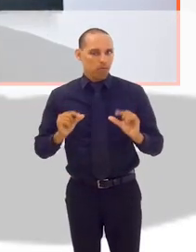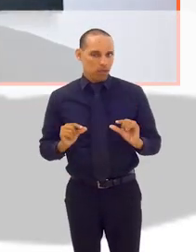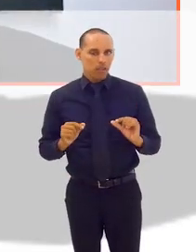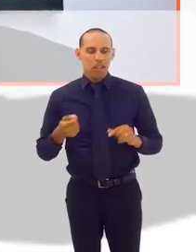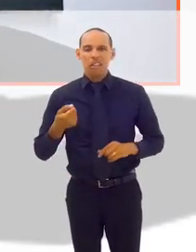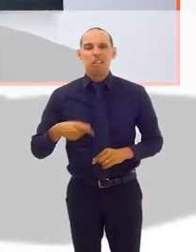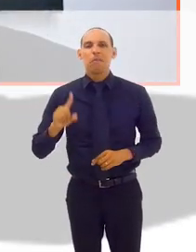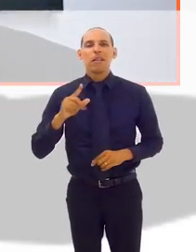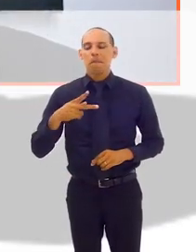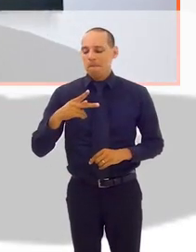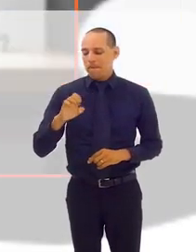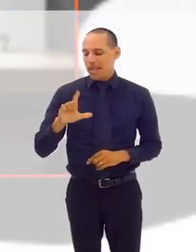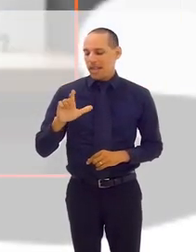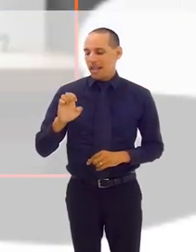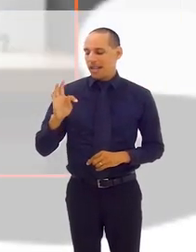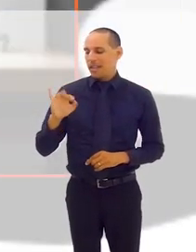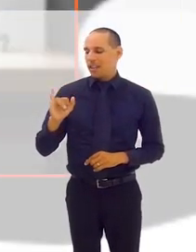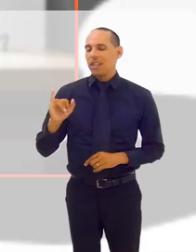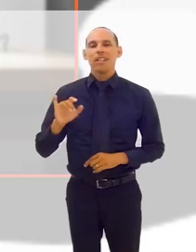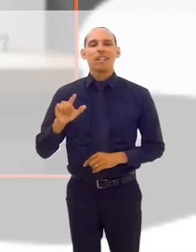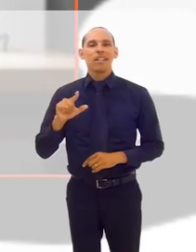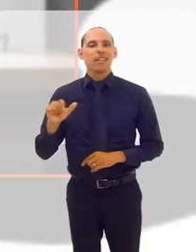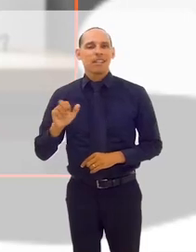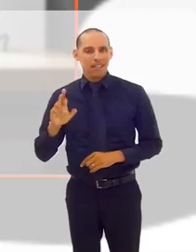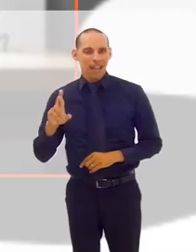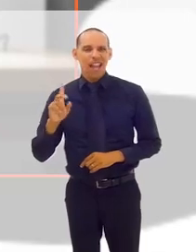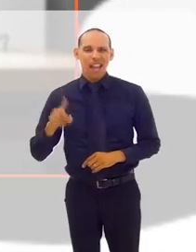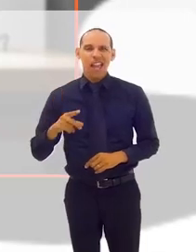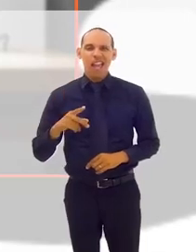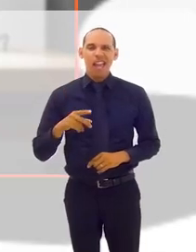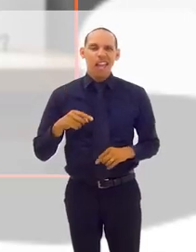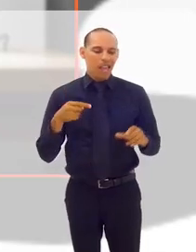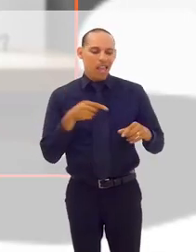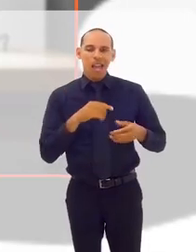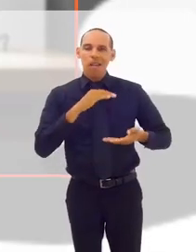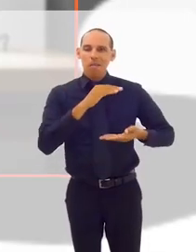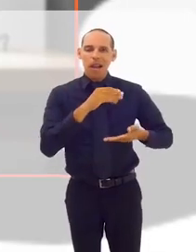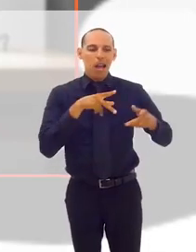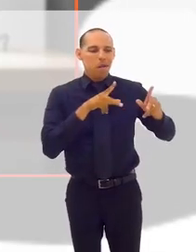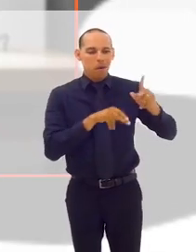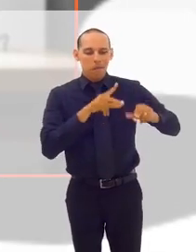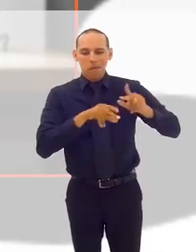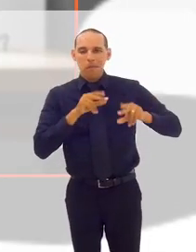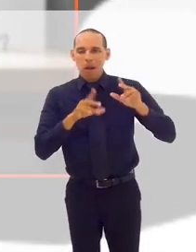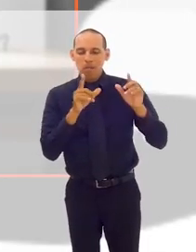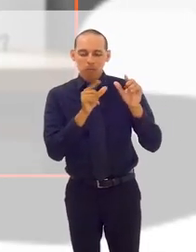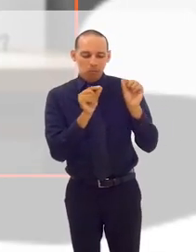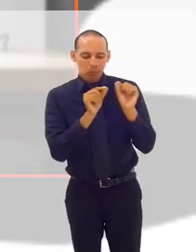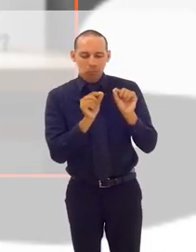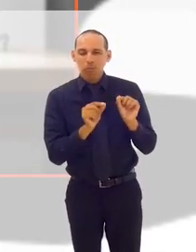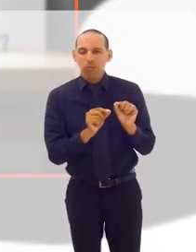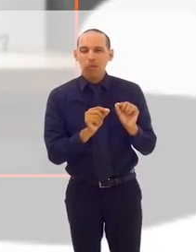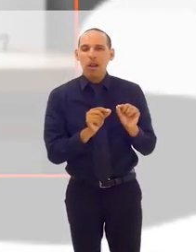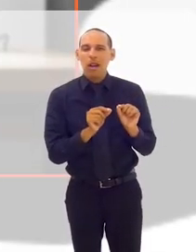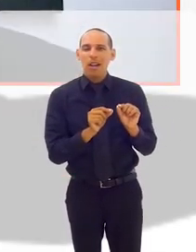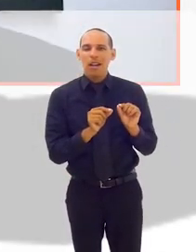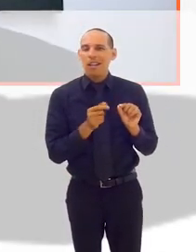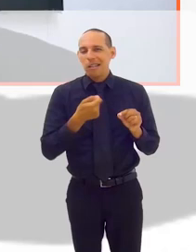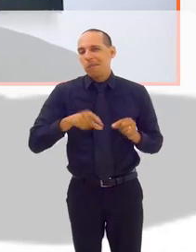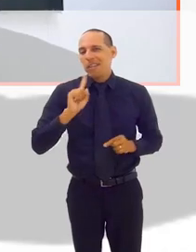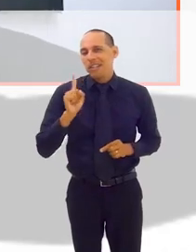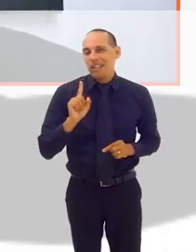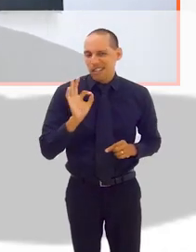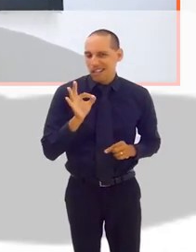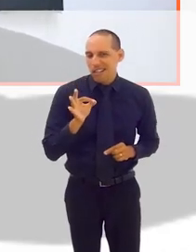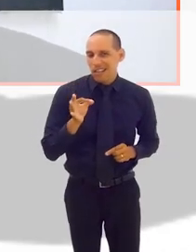não tem que peletizar aqui. Peletizar é tornar pellet, e pellet é essa embalagem toda cortadinha em pequenos bolinhas, em